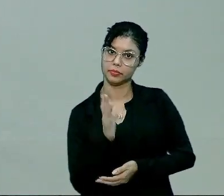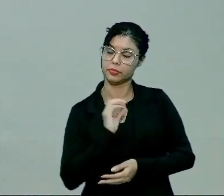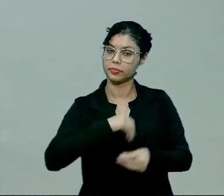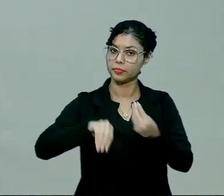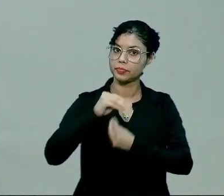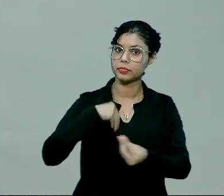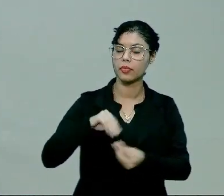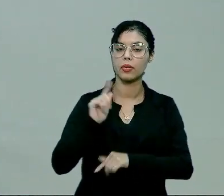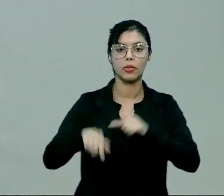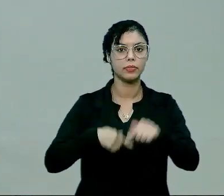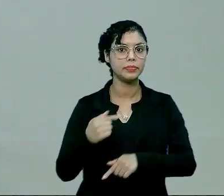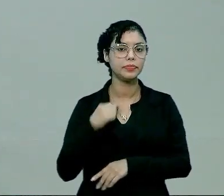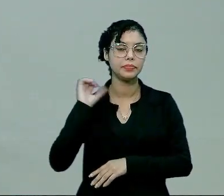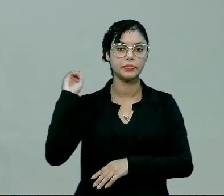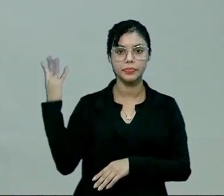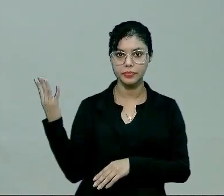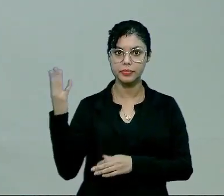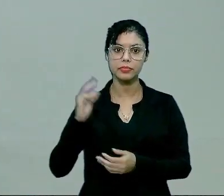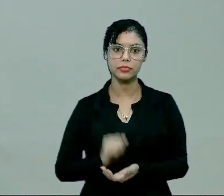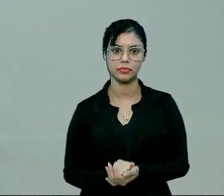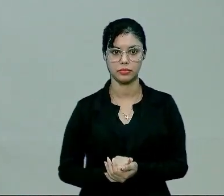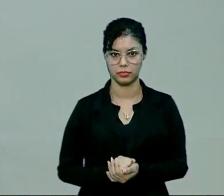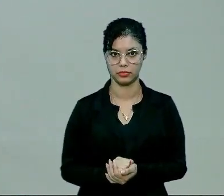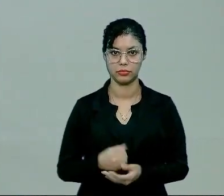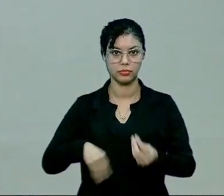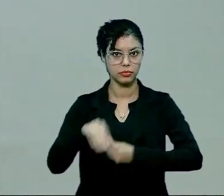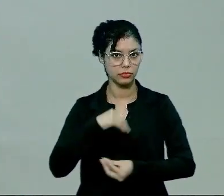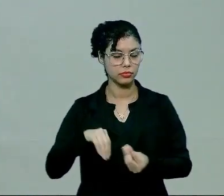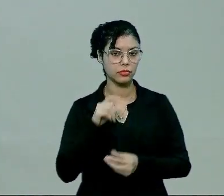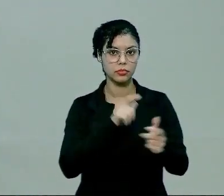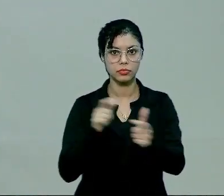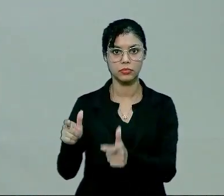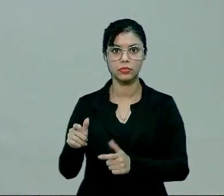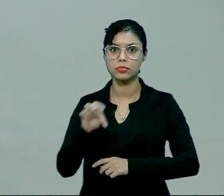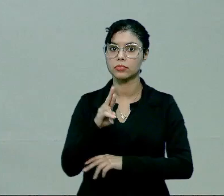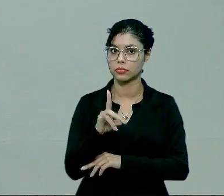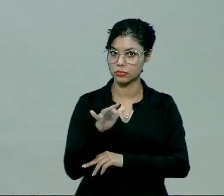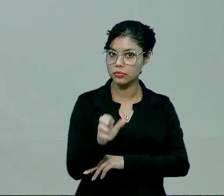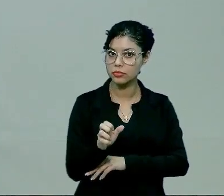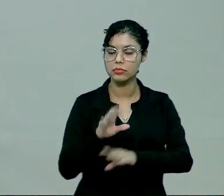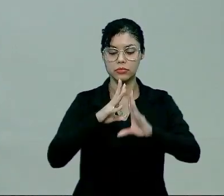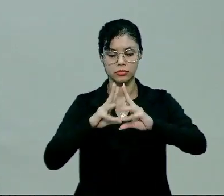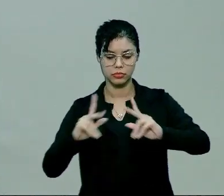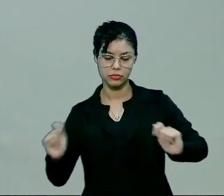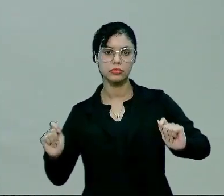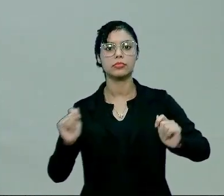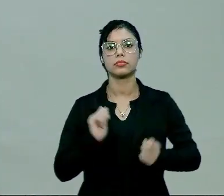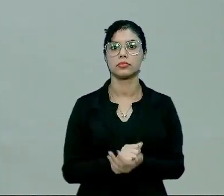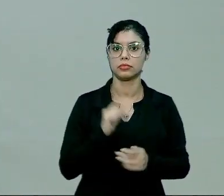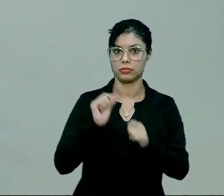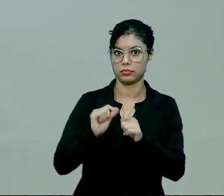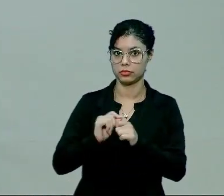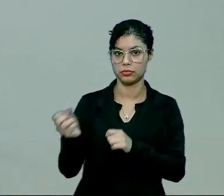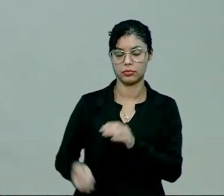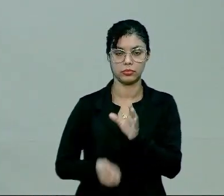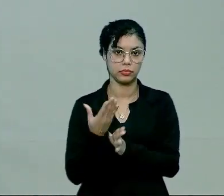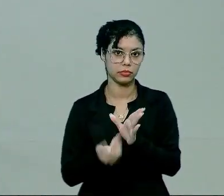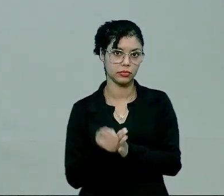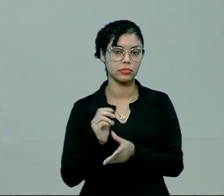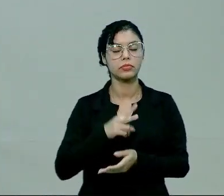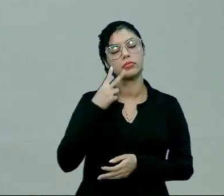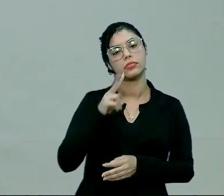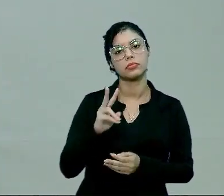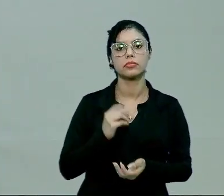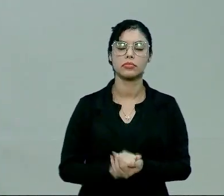as reações químicas, elas acontecem para serem reações onde o reagente se decompõe e forma o produto. Isso nós